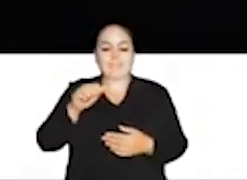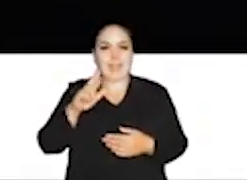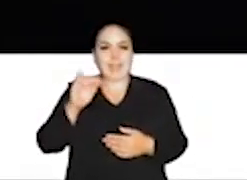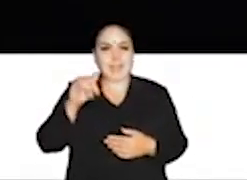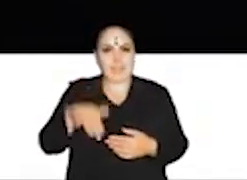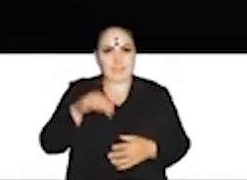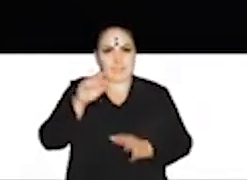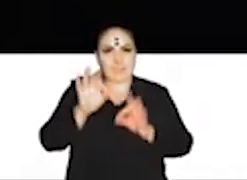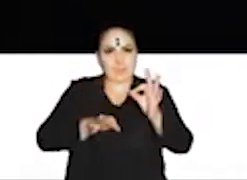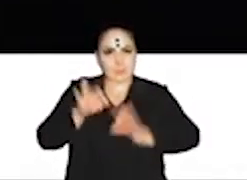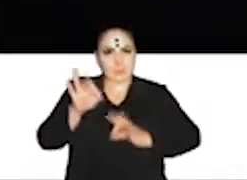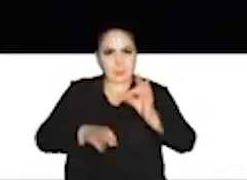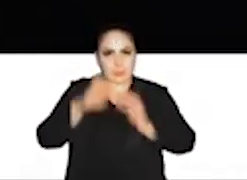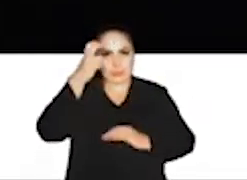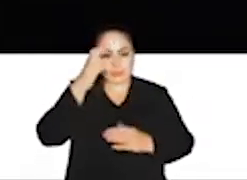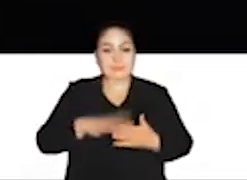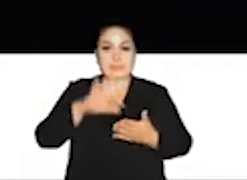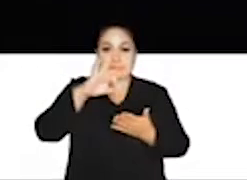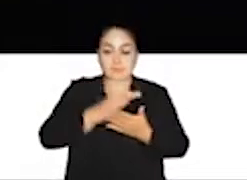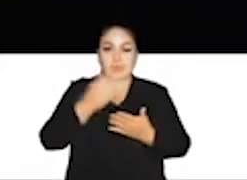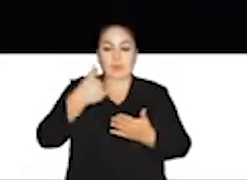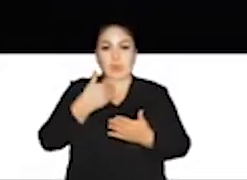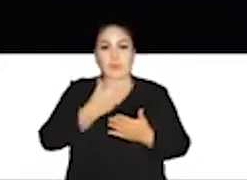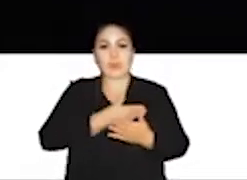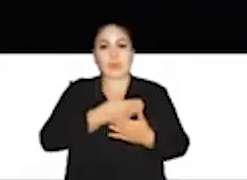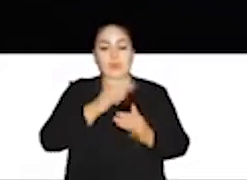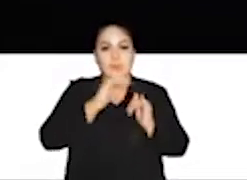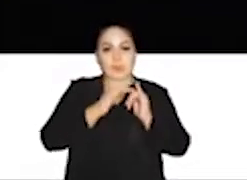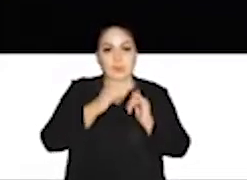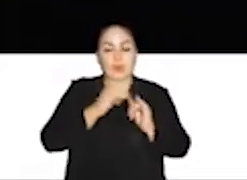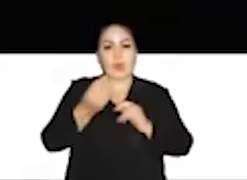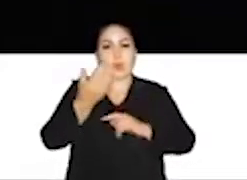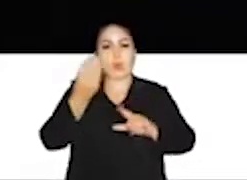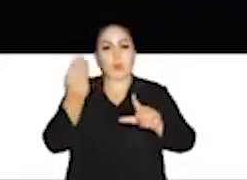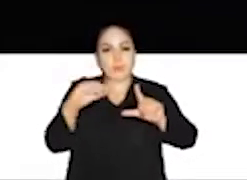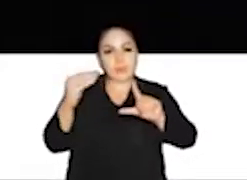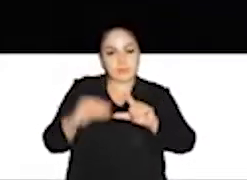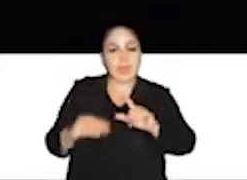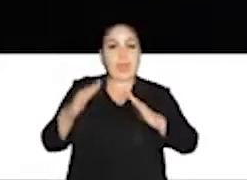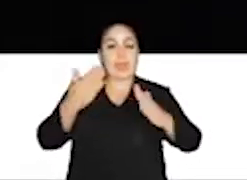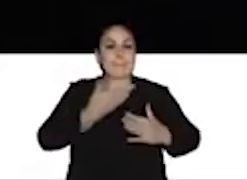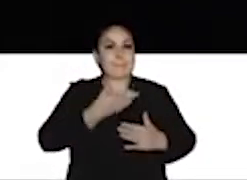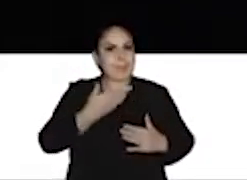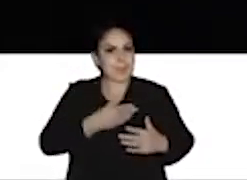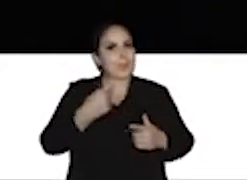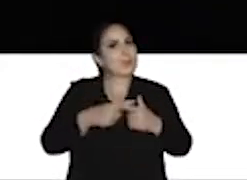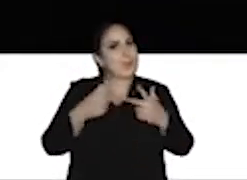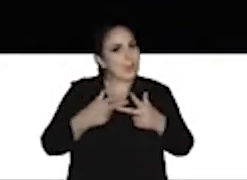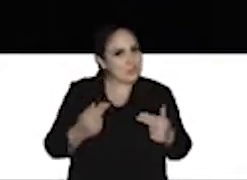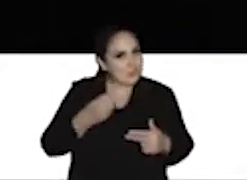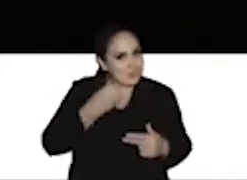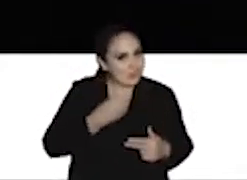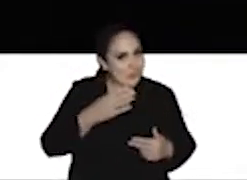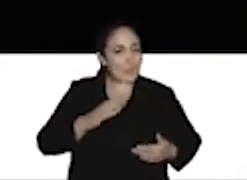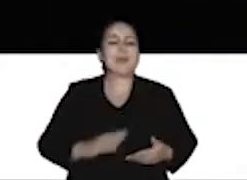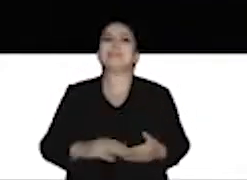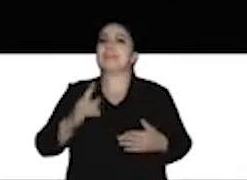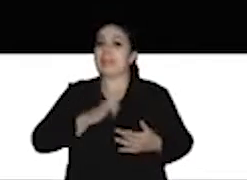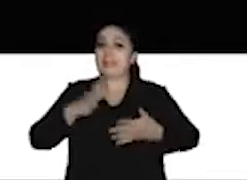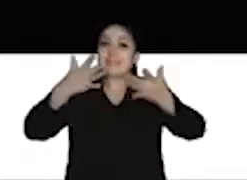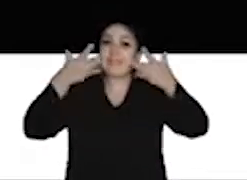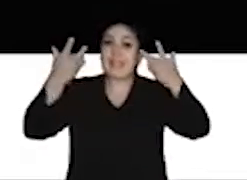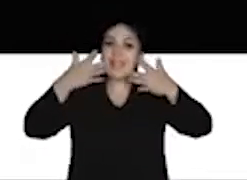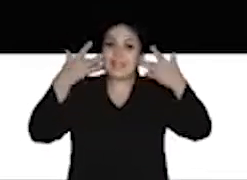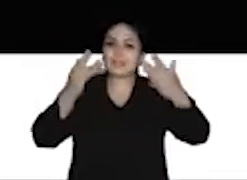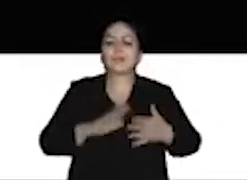Se inscreva no nosso canal, curta a nossa página, compartilhe com os amigos, porque lá vem coisa boa, lá vem